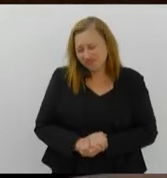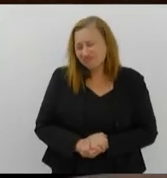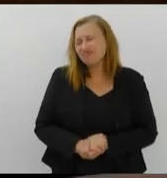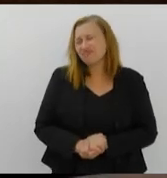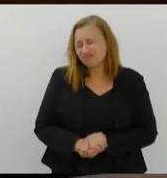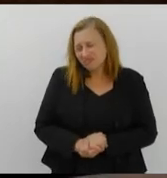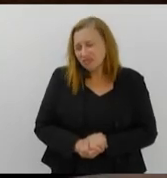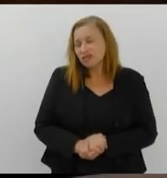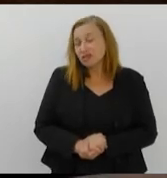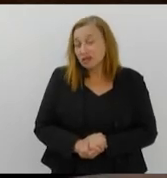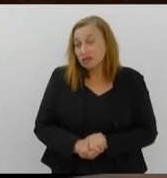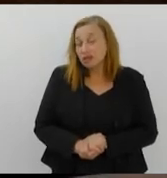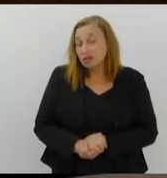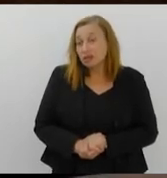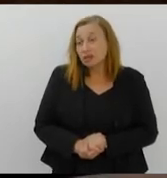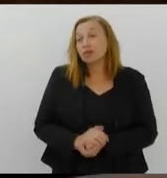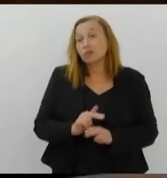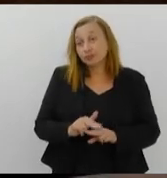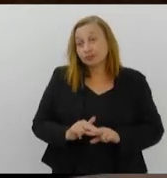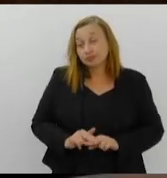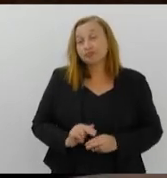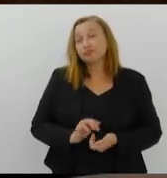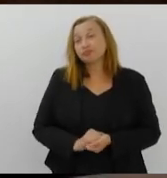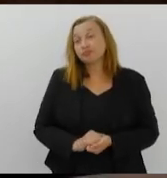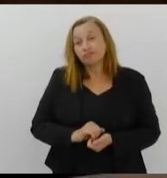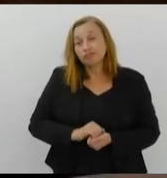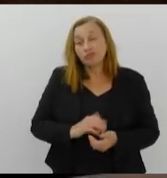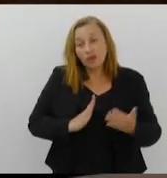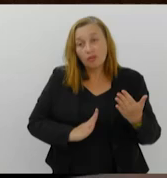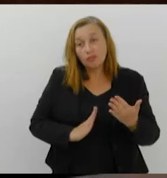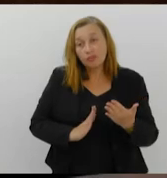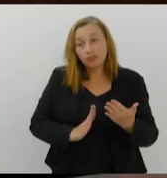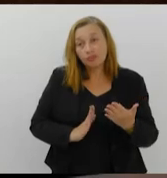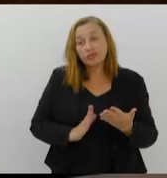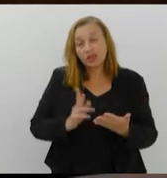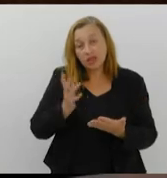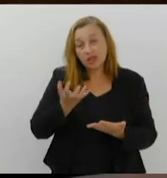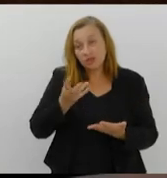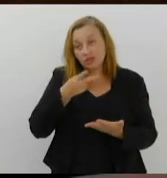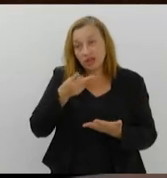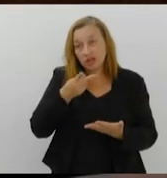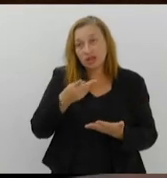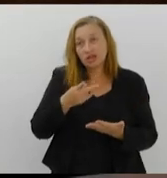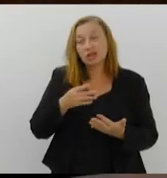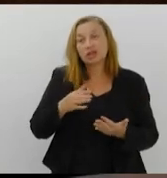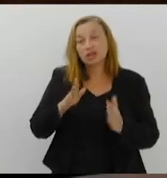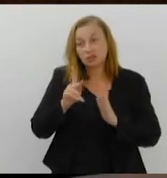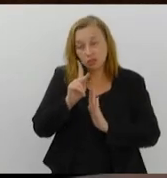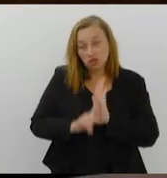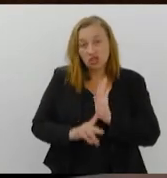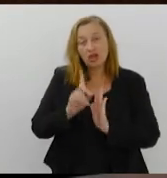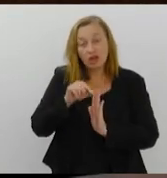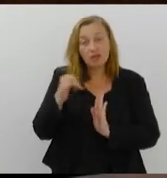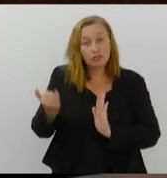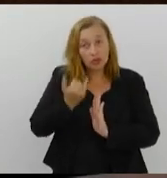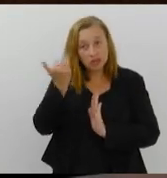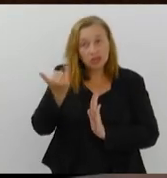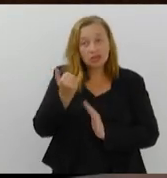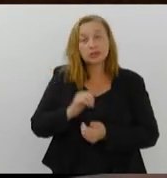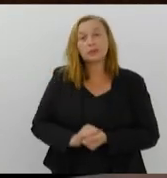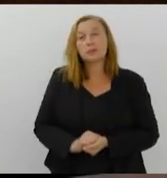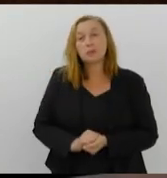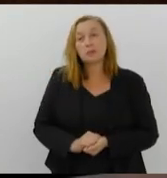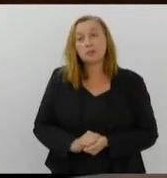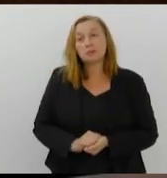é muito forte. Portanto, quero aprovar, quero dizer que esse projeto é muito importante.